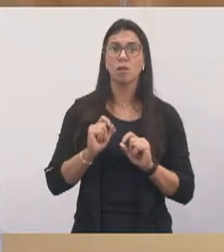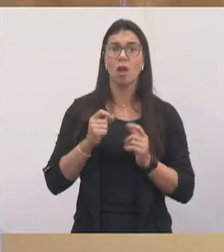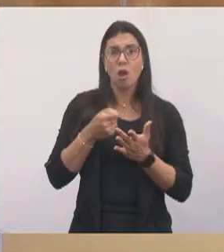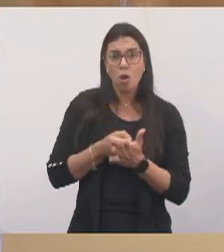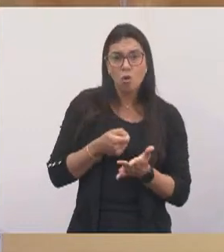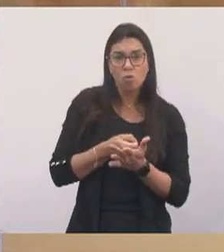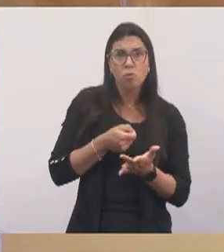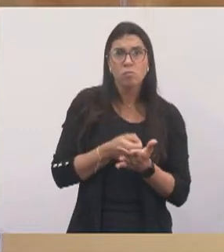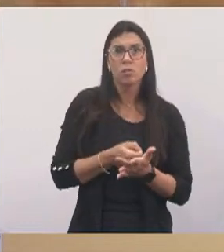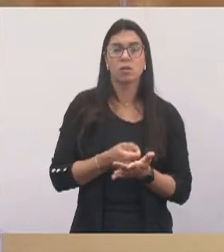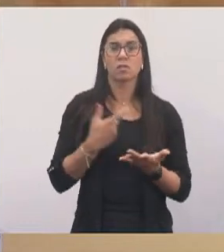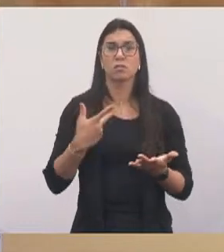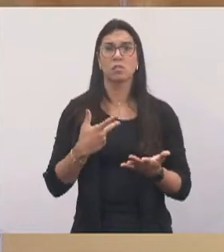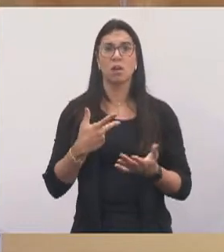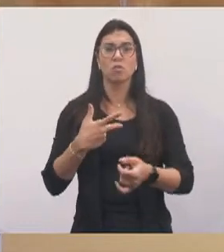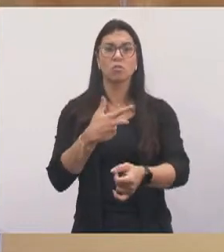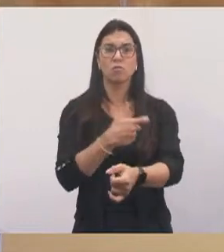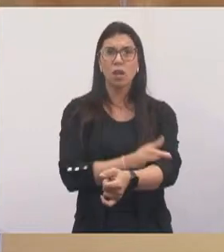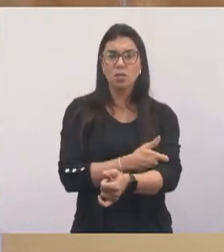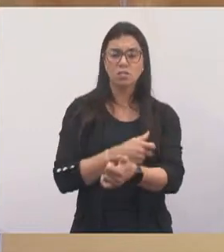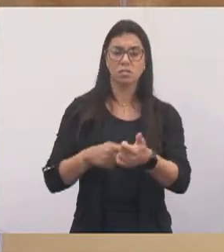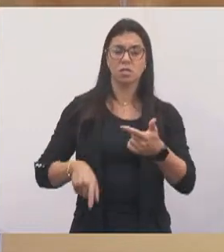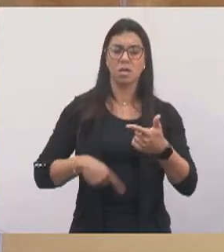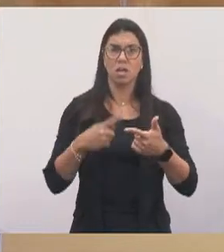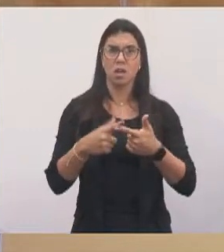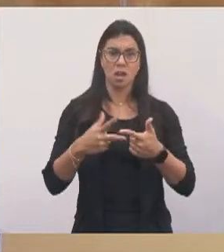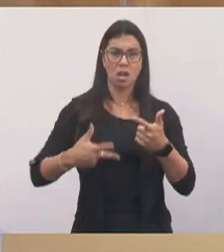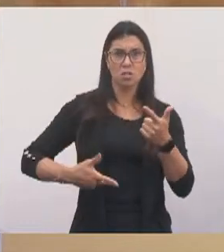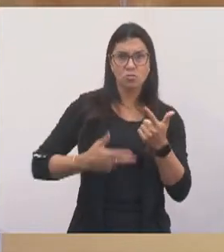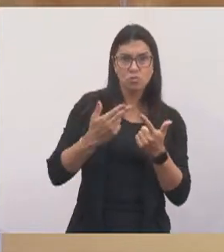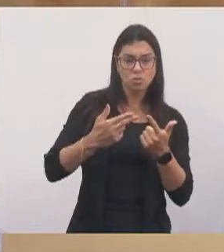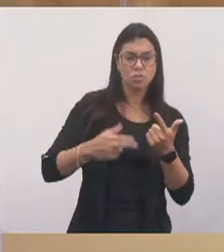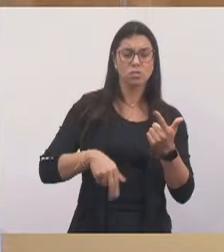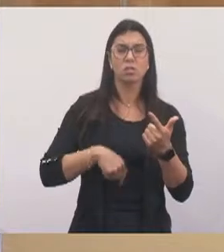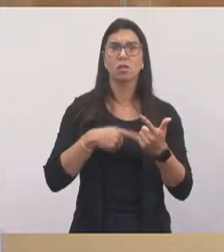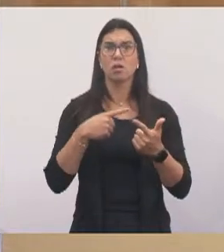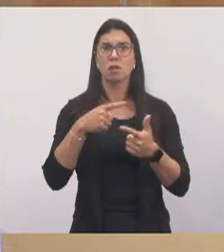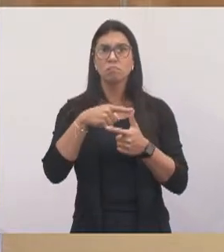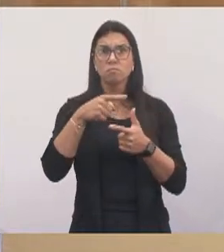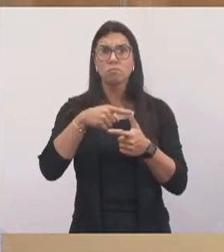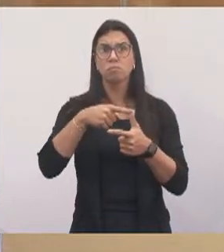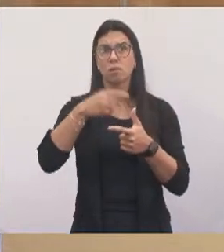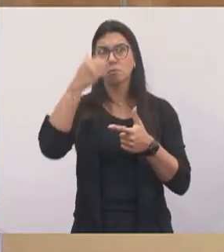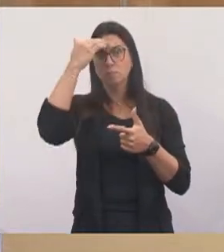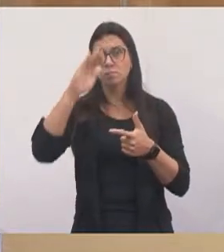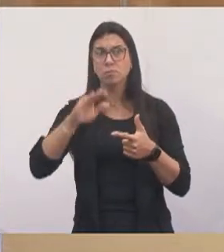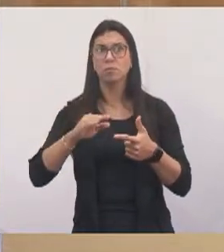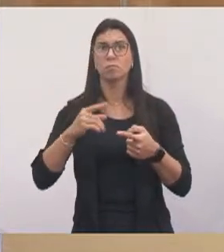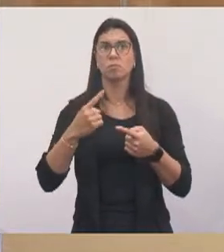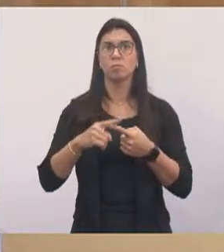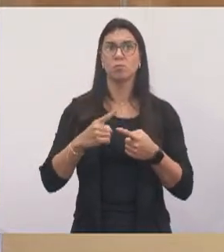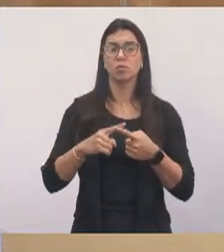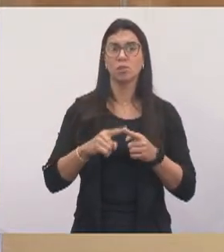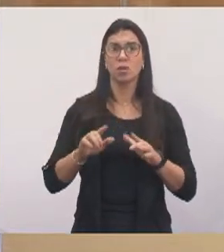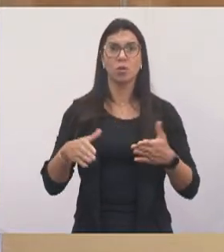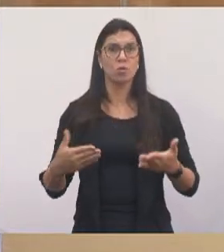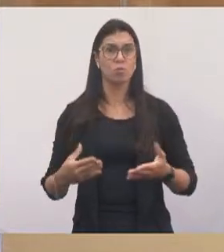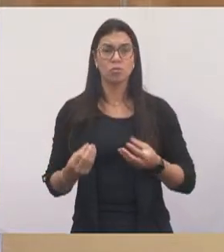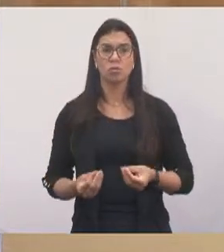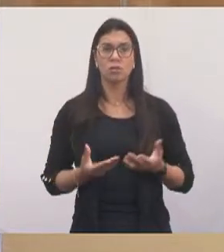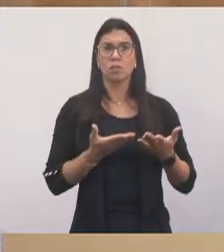animal para já castrado, vermifugado, principalmente castrado, porque quando você não entrega